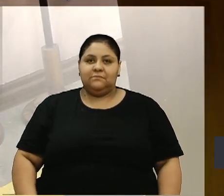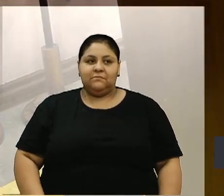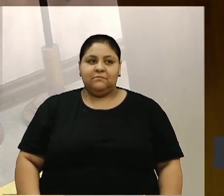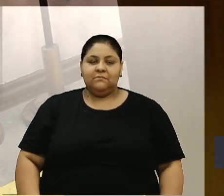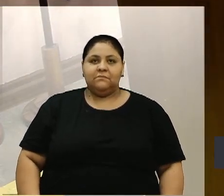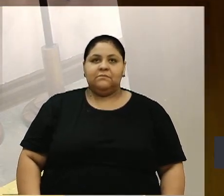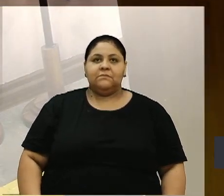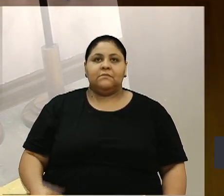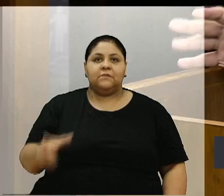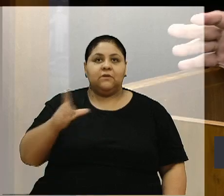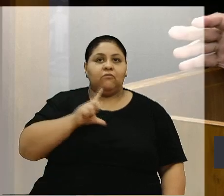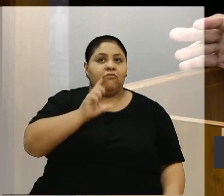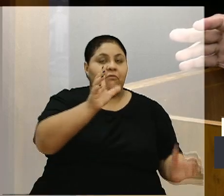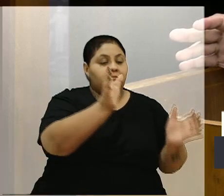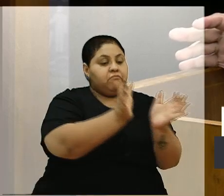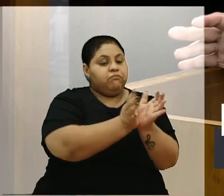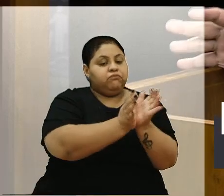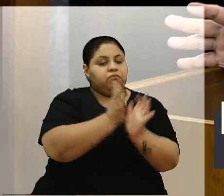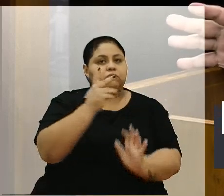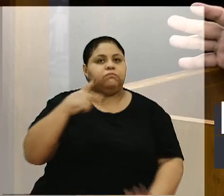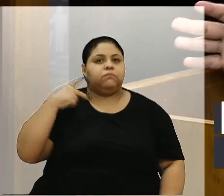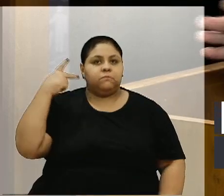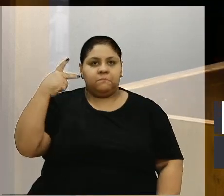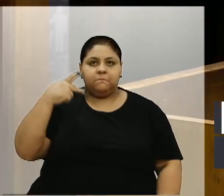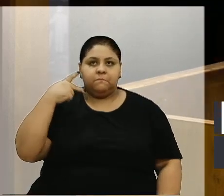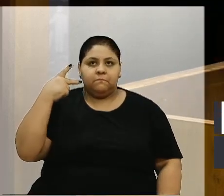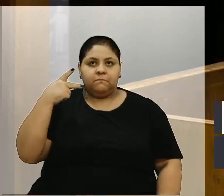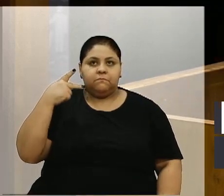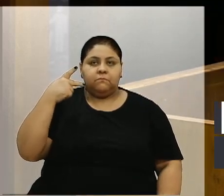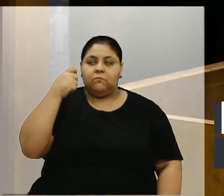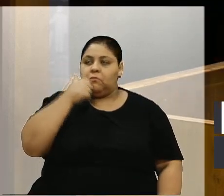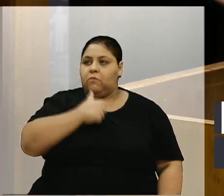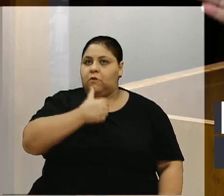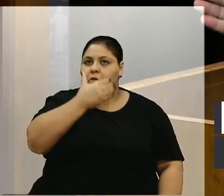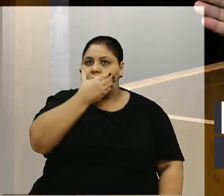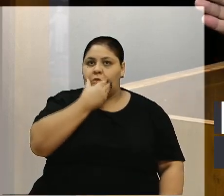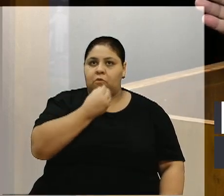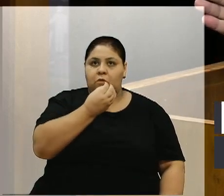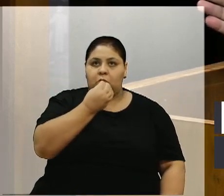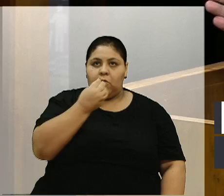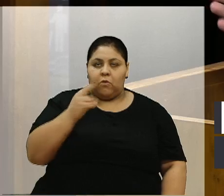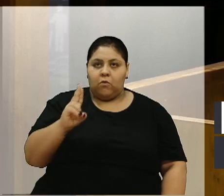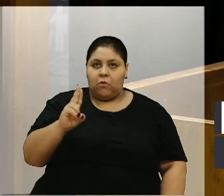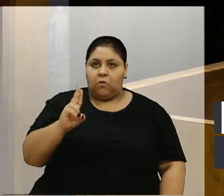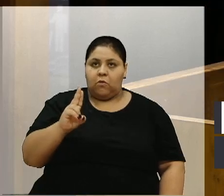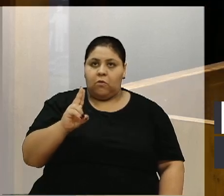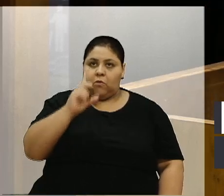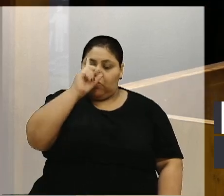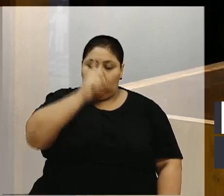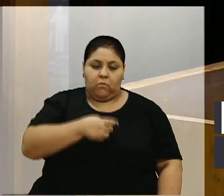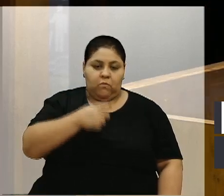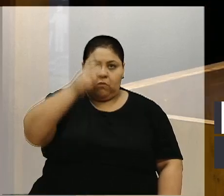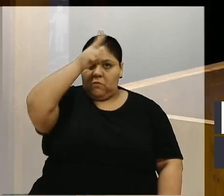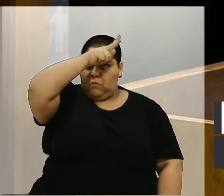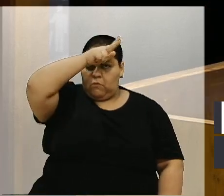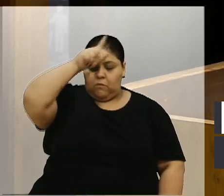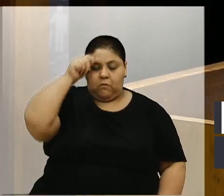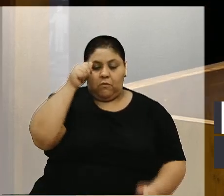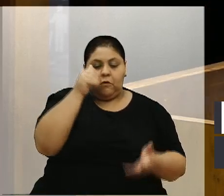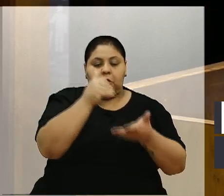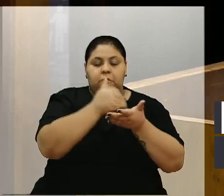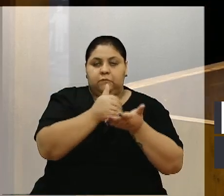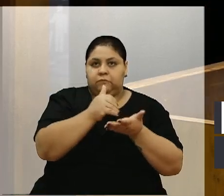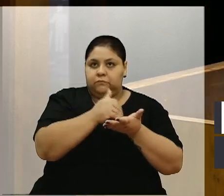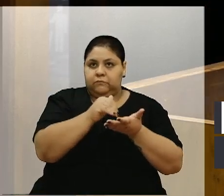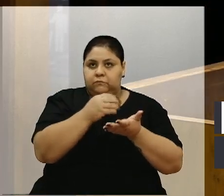Tem colega vereador e vereadora, ou colega com mandato de prefeito, ou de secretário,